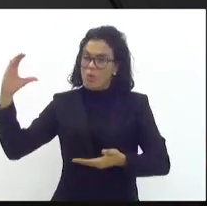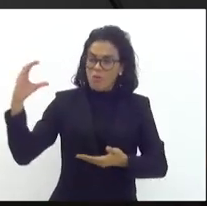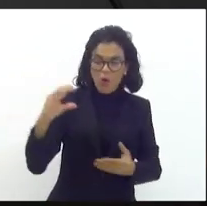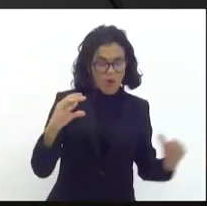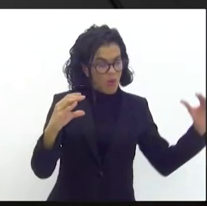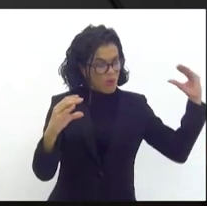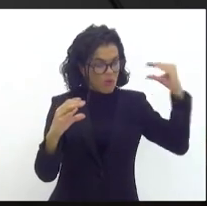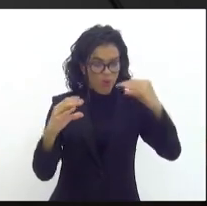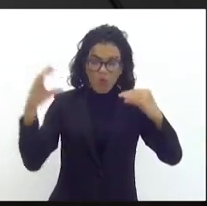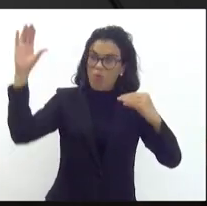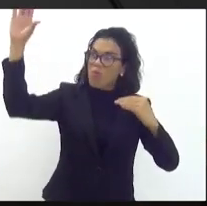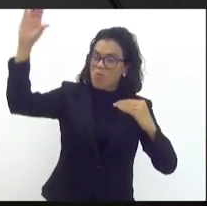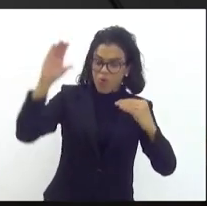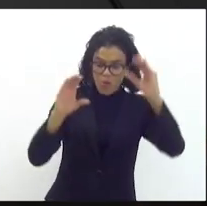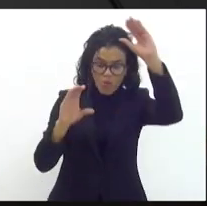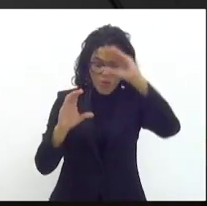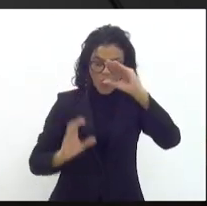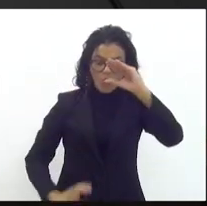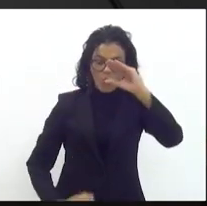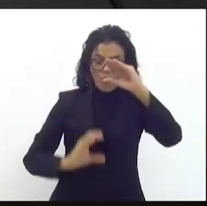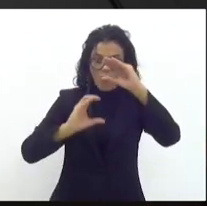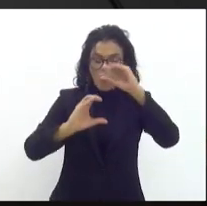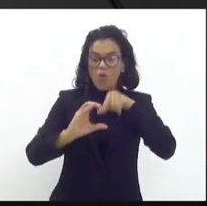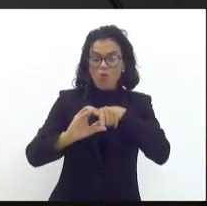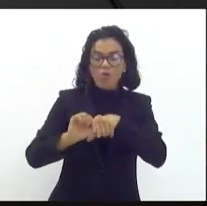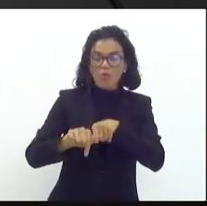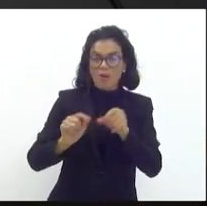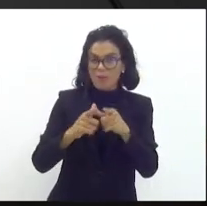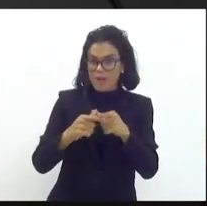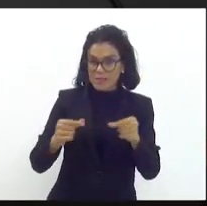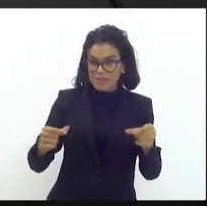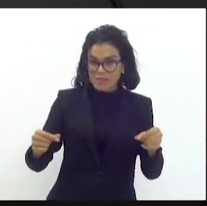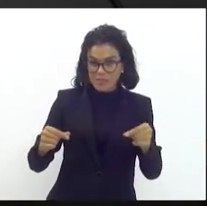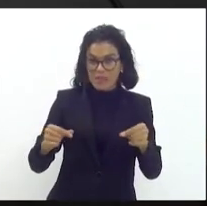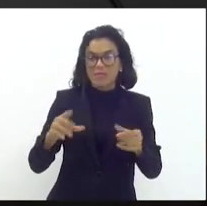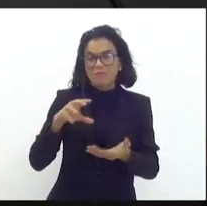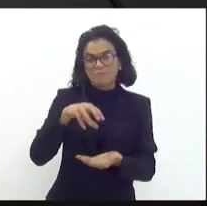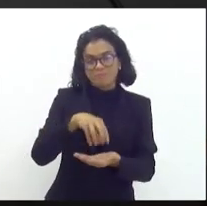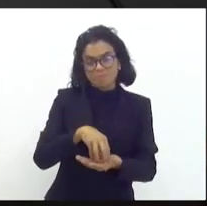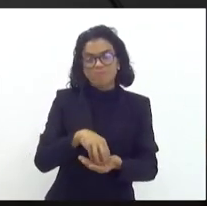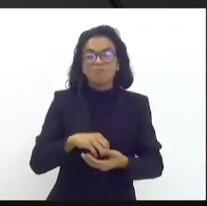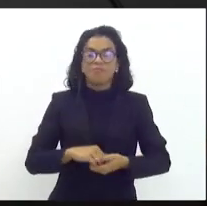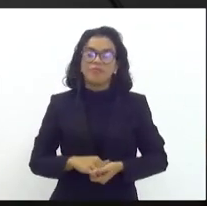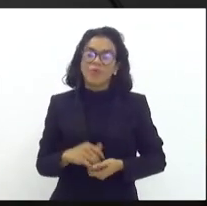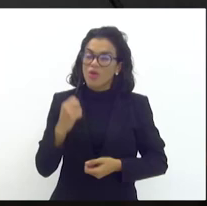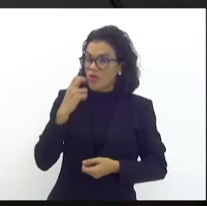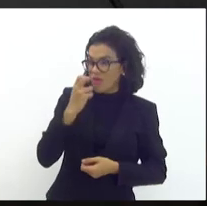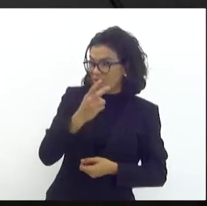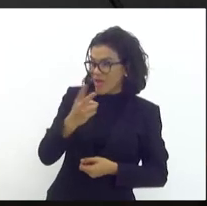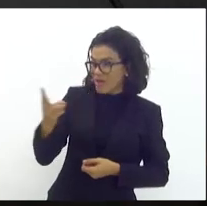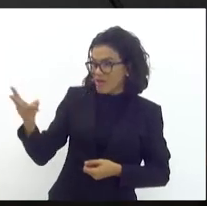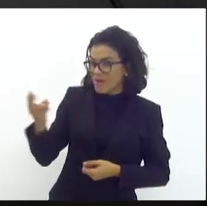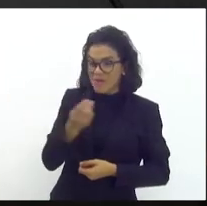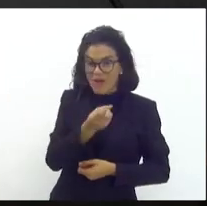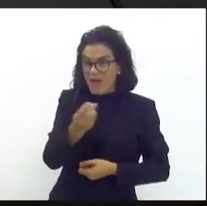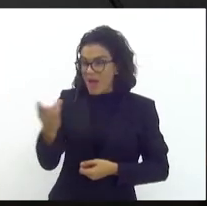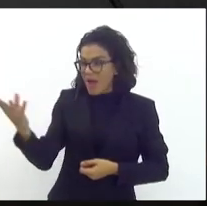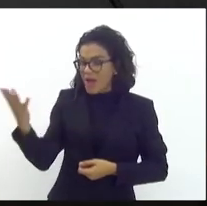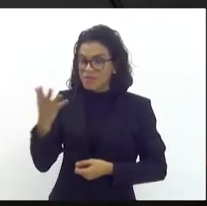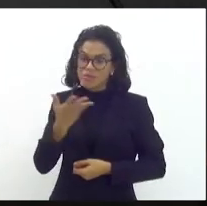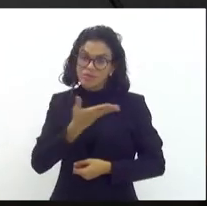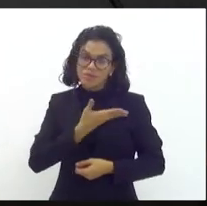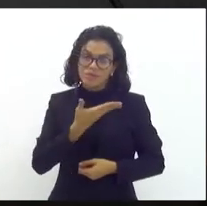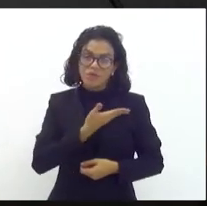né Eu acho que é nisso que meus colegas aqui saudade tô vendo vários colegas aqui auditores